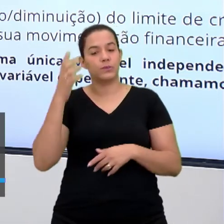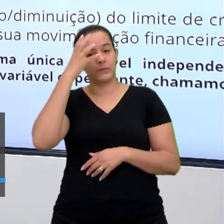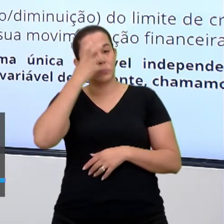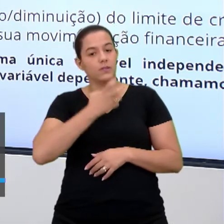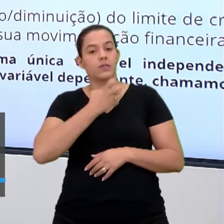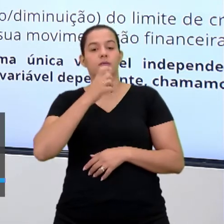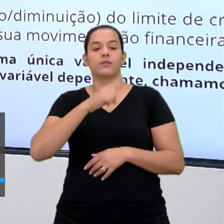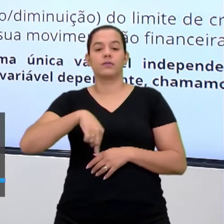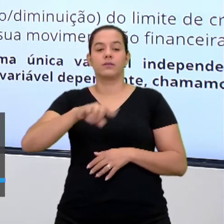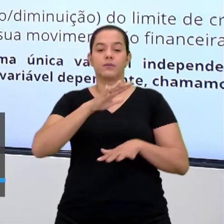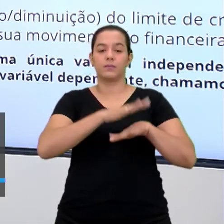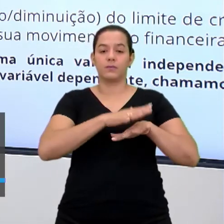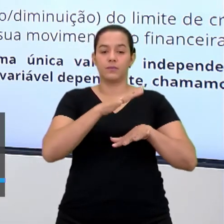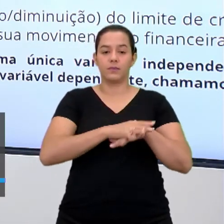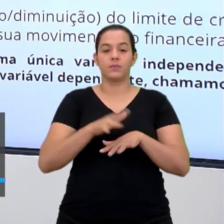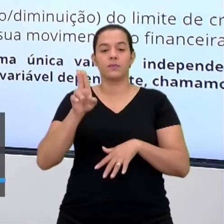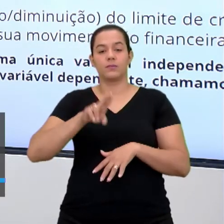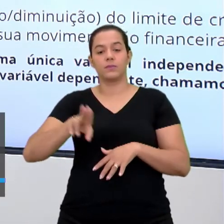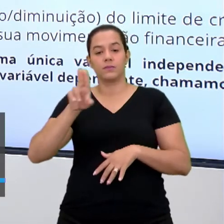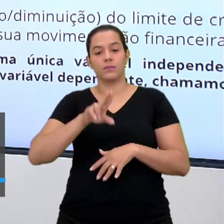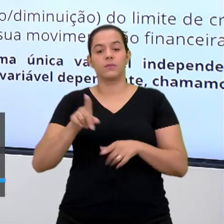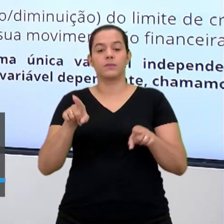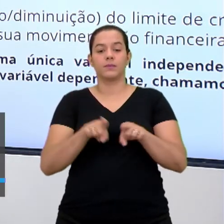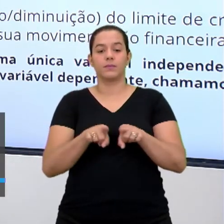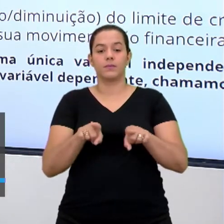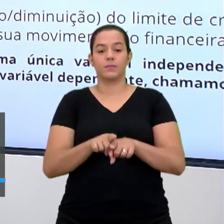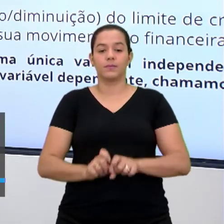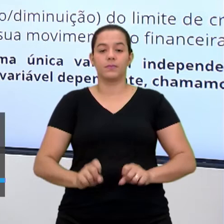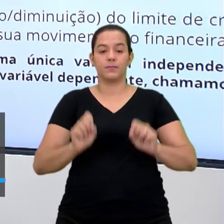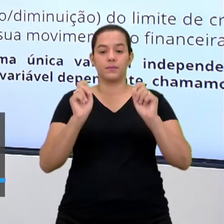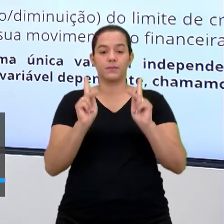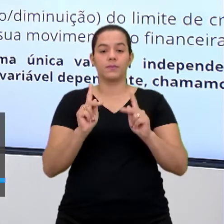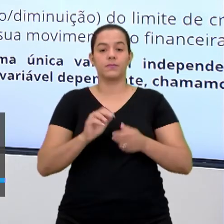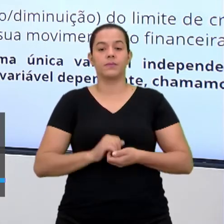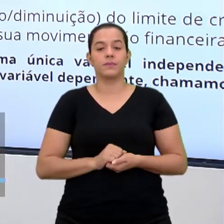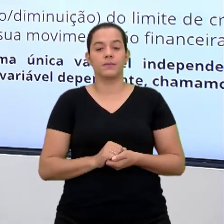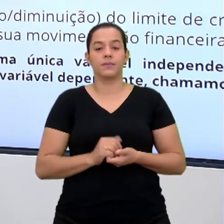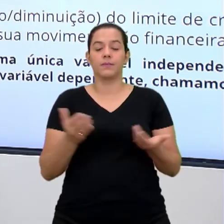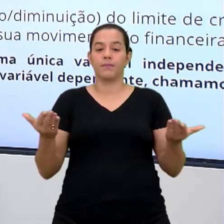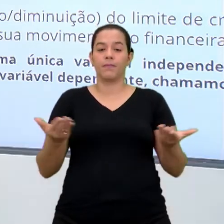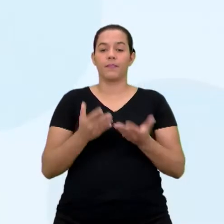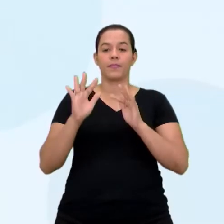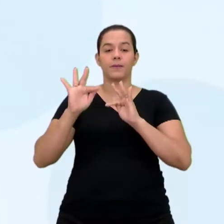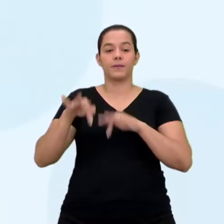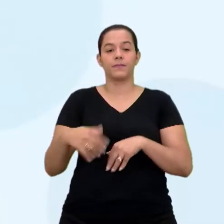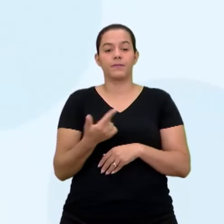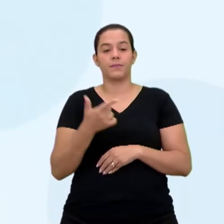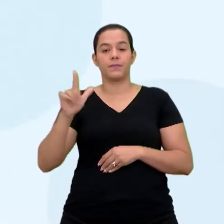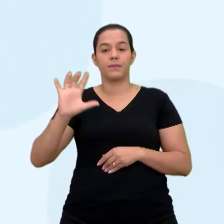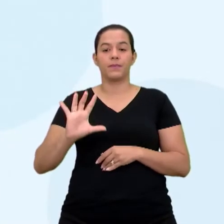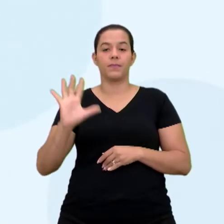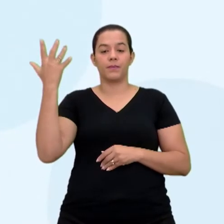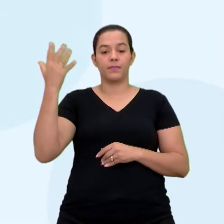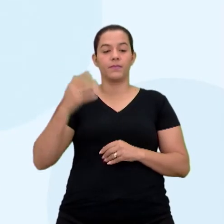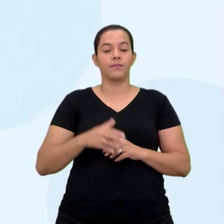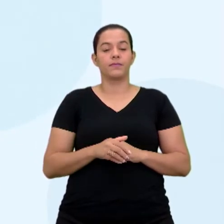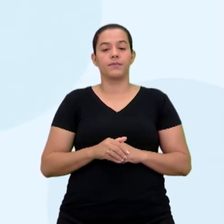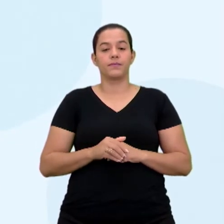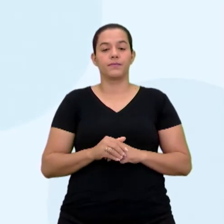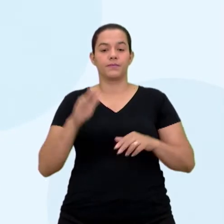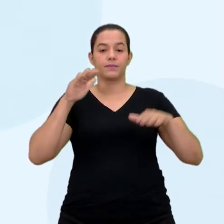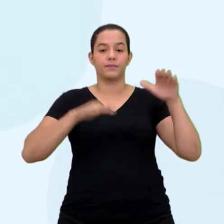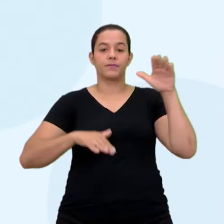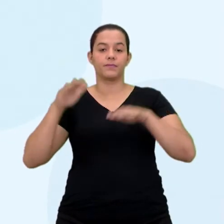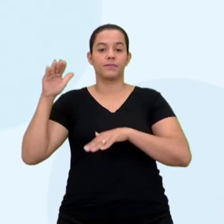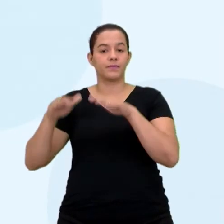sérias, né, em que matemática se ocupa também. Ok? Bom, para finalizar ali, na outra situação, né, a variação, né, e